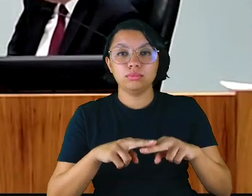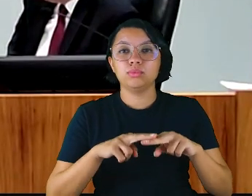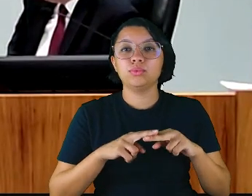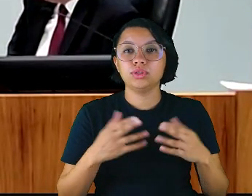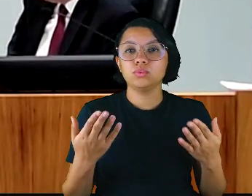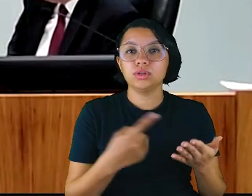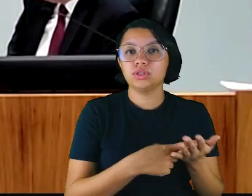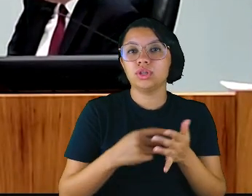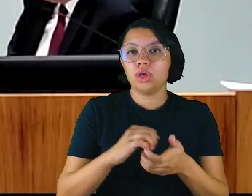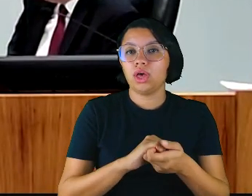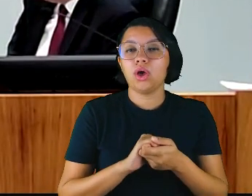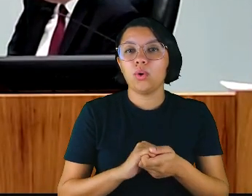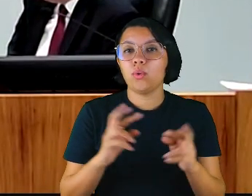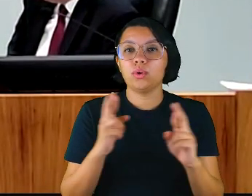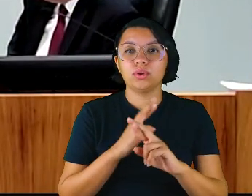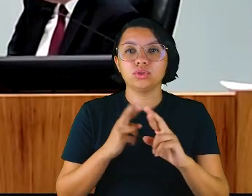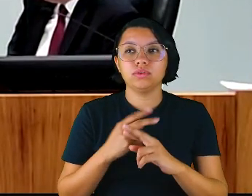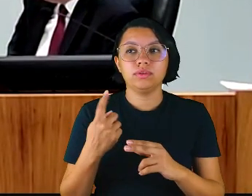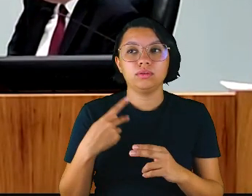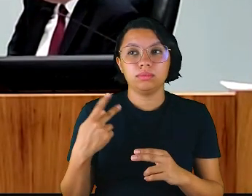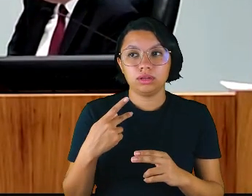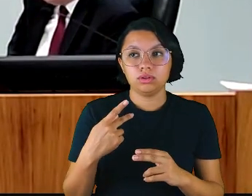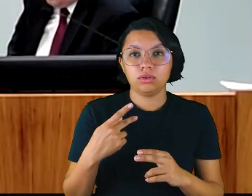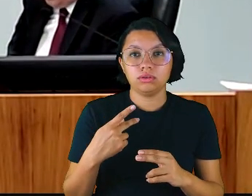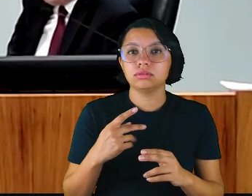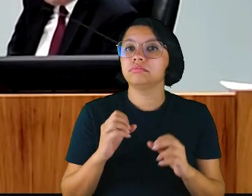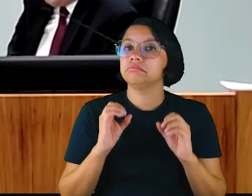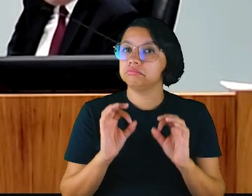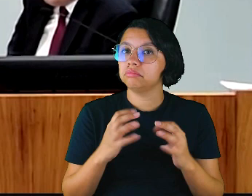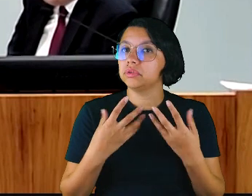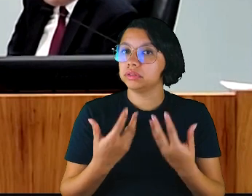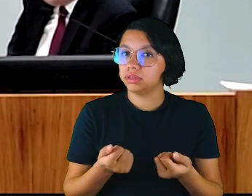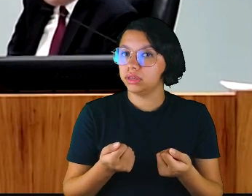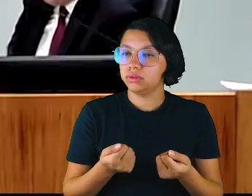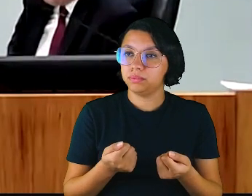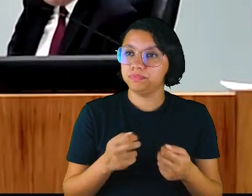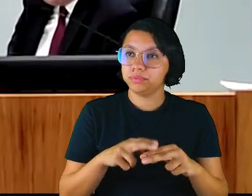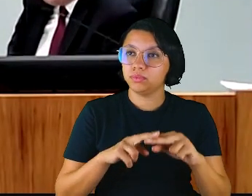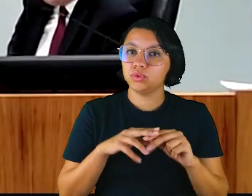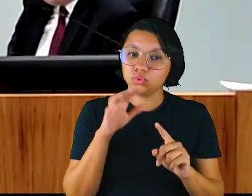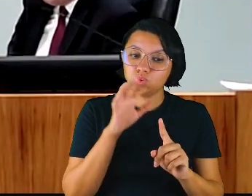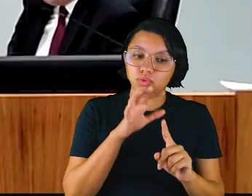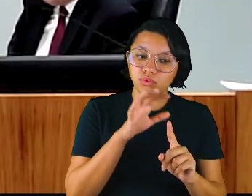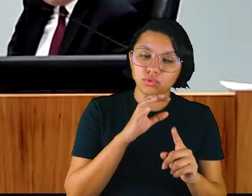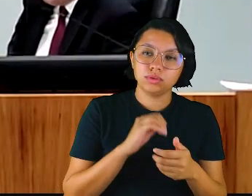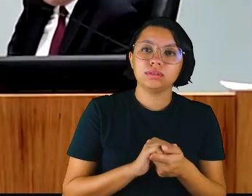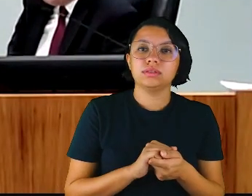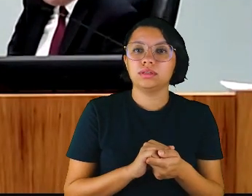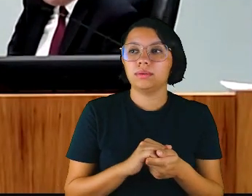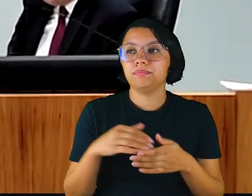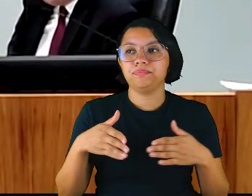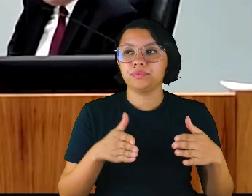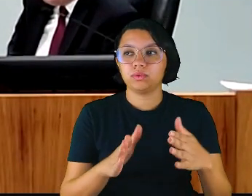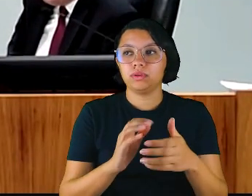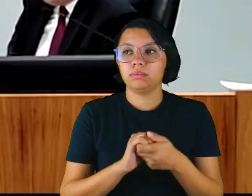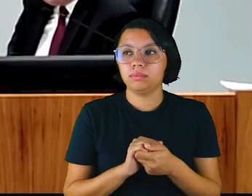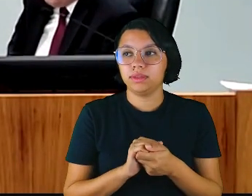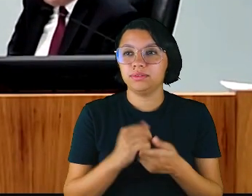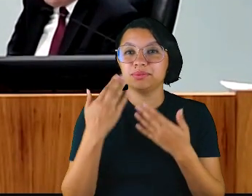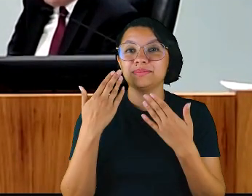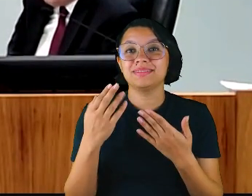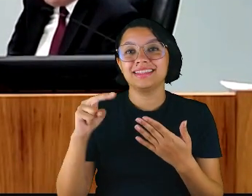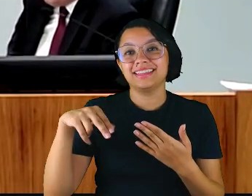isso que esses acordos de vínculo para nós, são muito contundentes. E é possível que isso influencie aí no